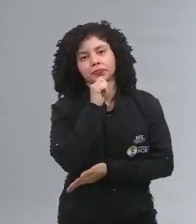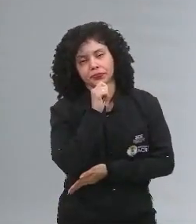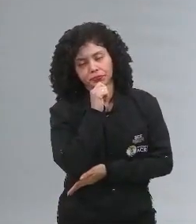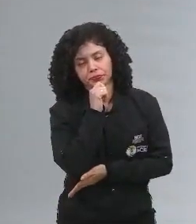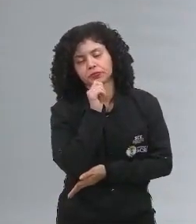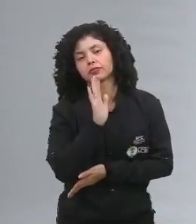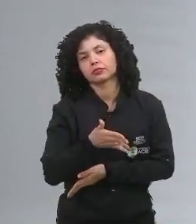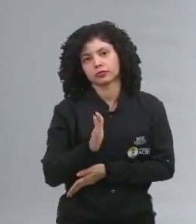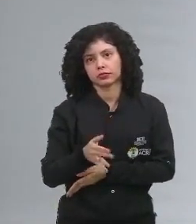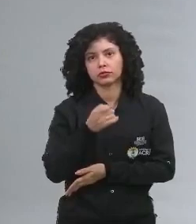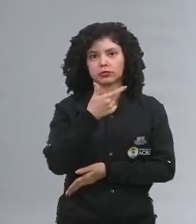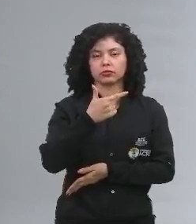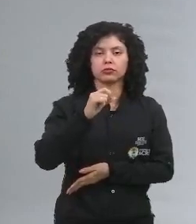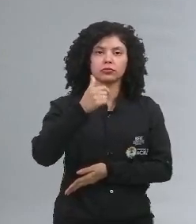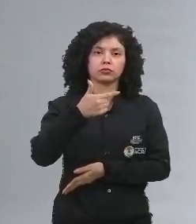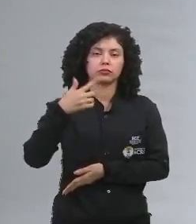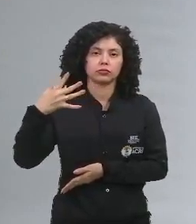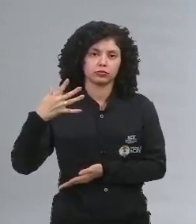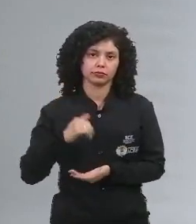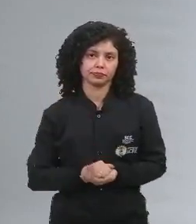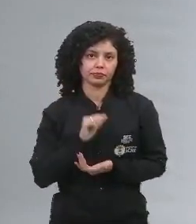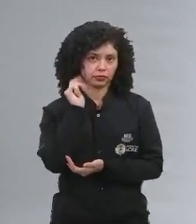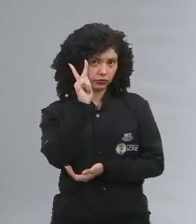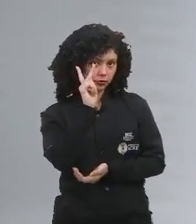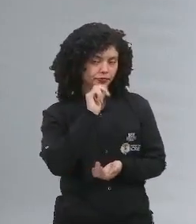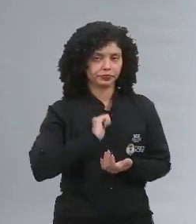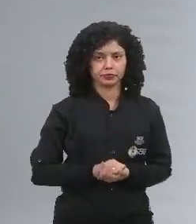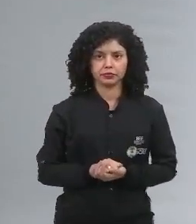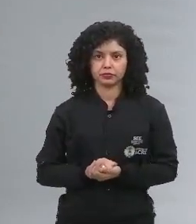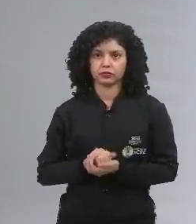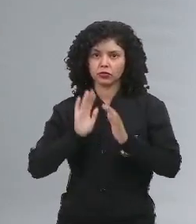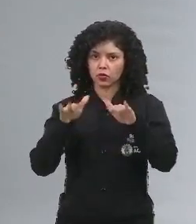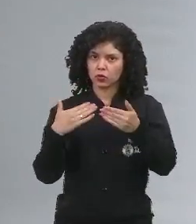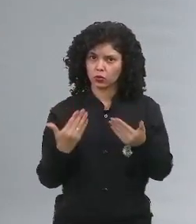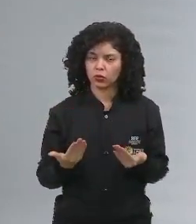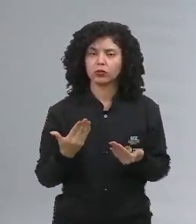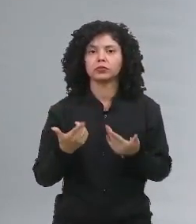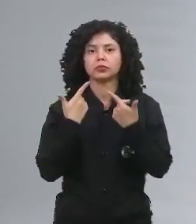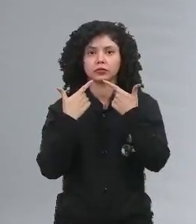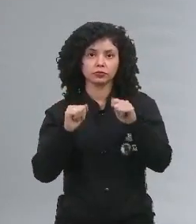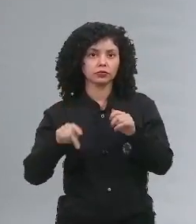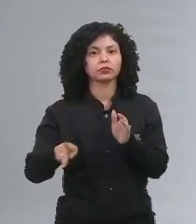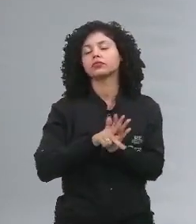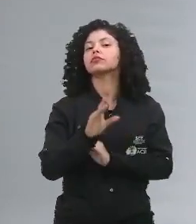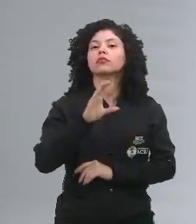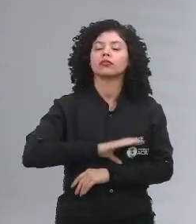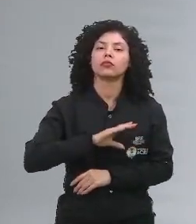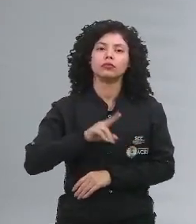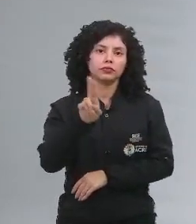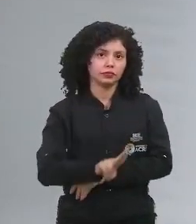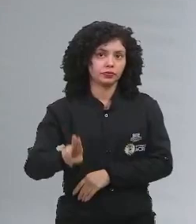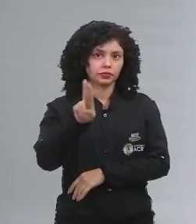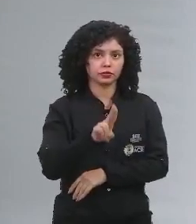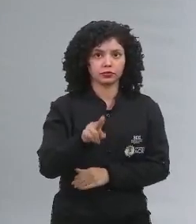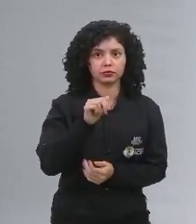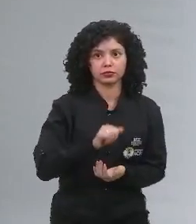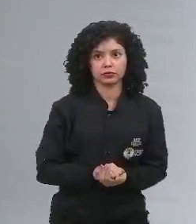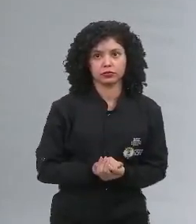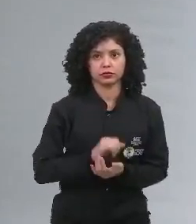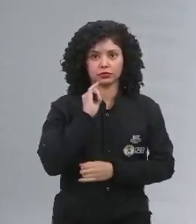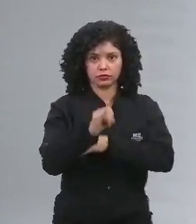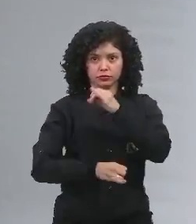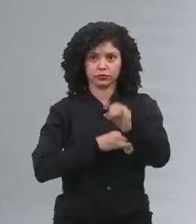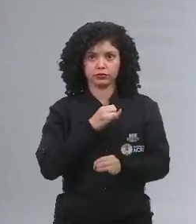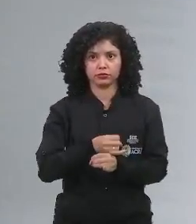são dados de 2024, tá ok? Em que posição a língua portuguesa é a mais utilizada na